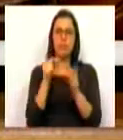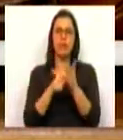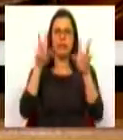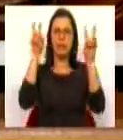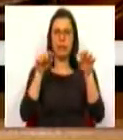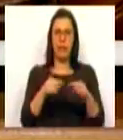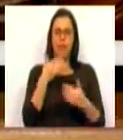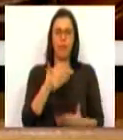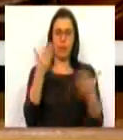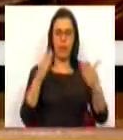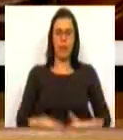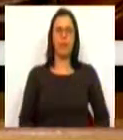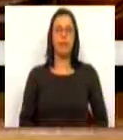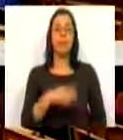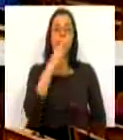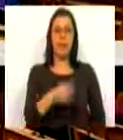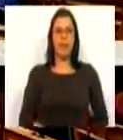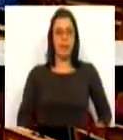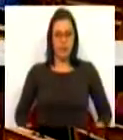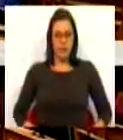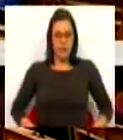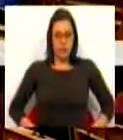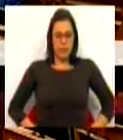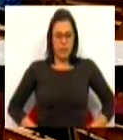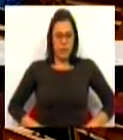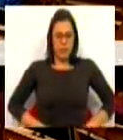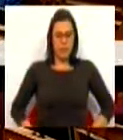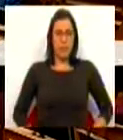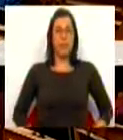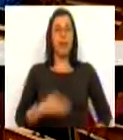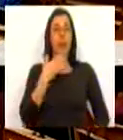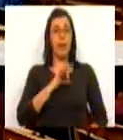sobre este caso. Muito obrigado. Muito obrigado, Sr. Deputado.